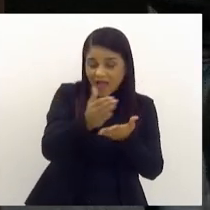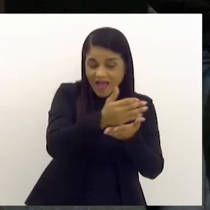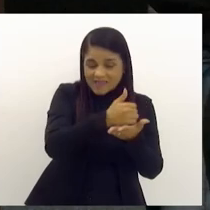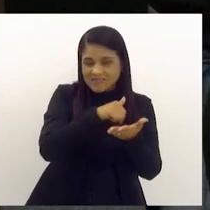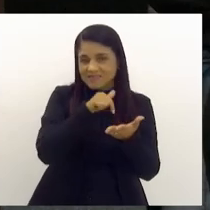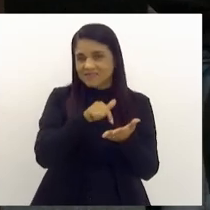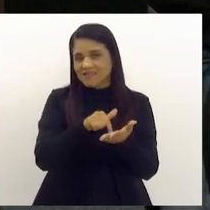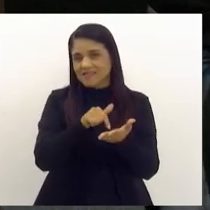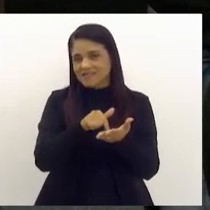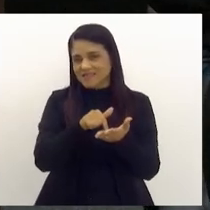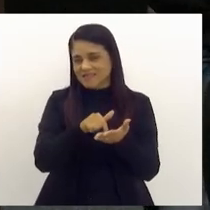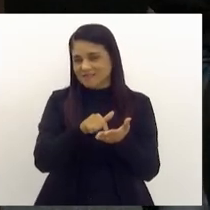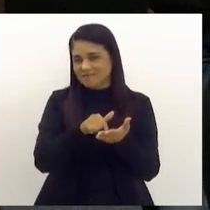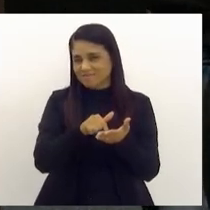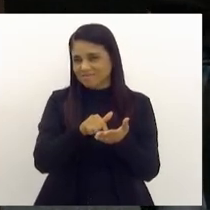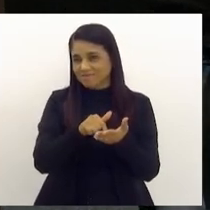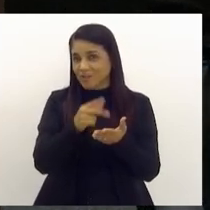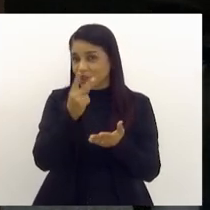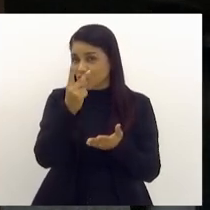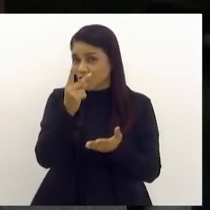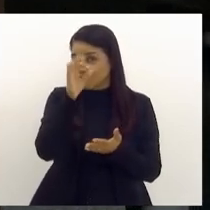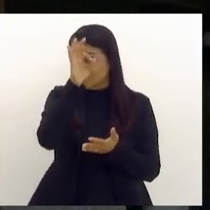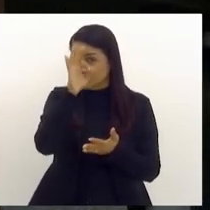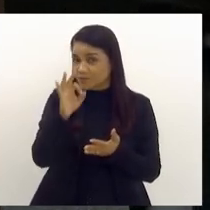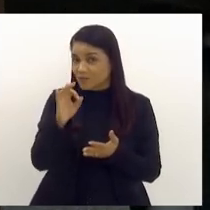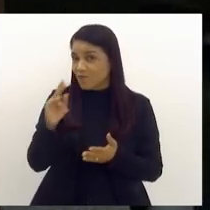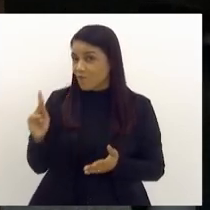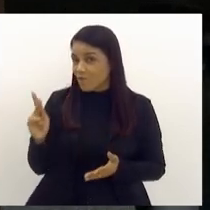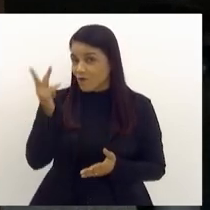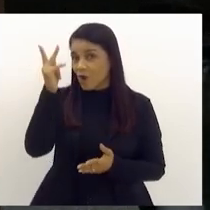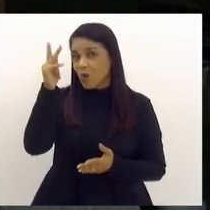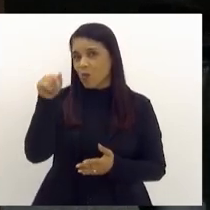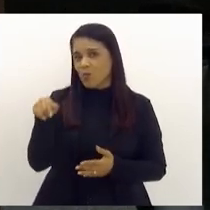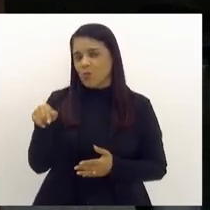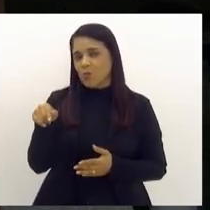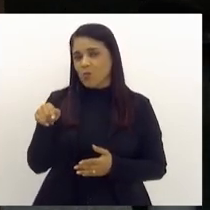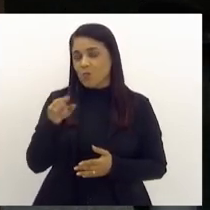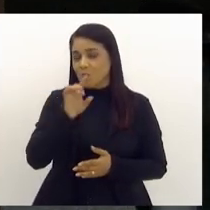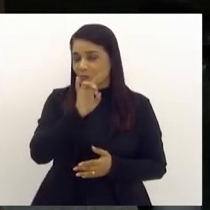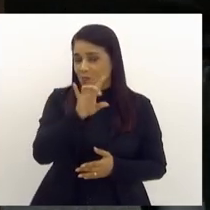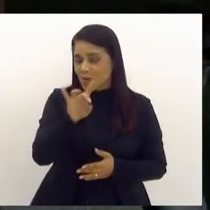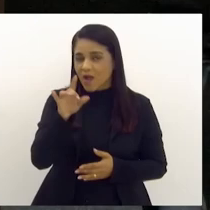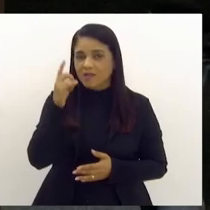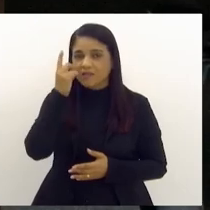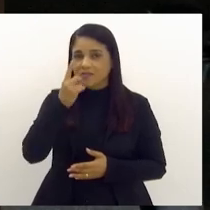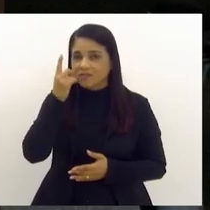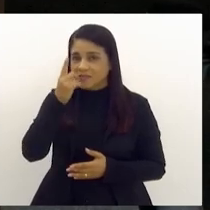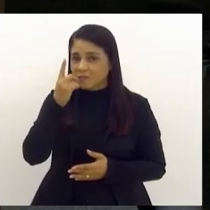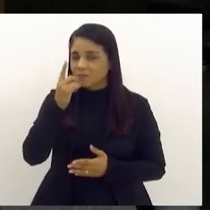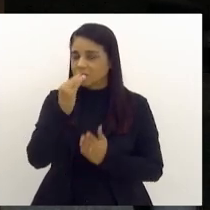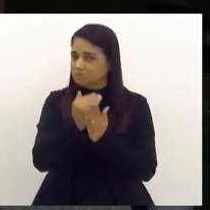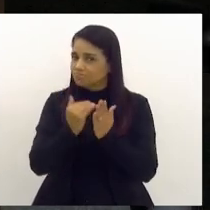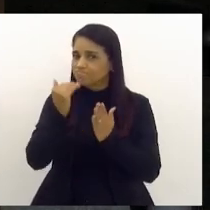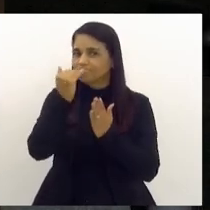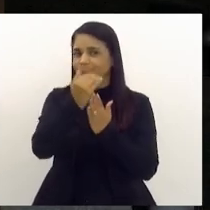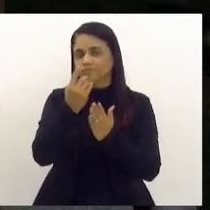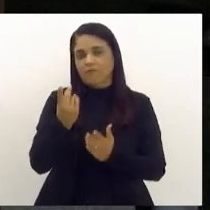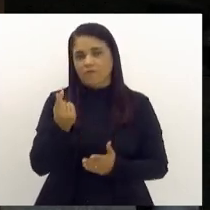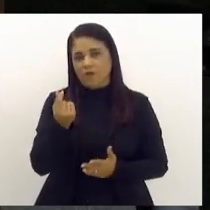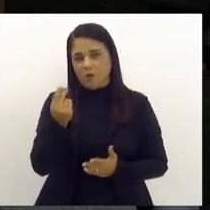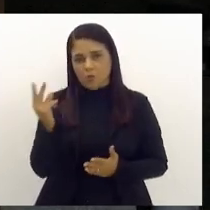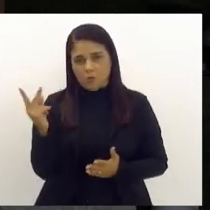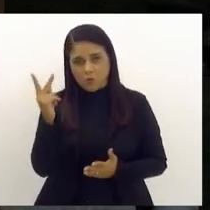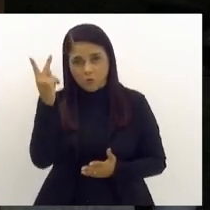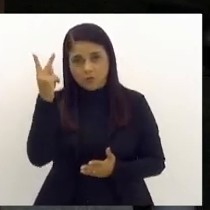líquida, que é muito maior e representa um valor nominal por deputado muito maior. Então,